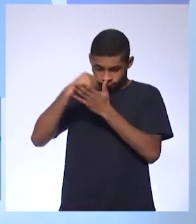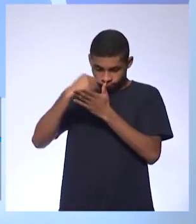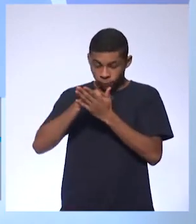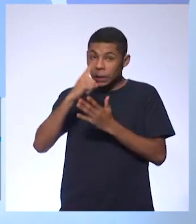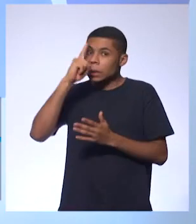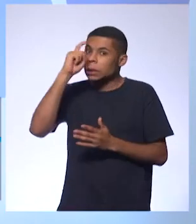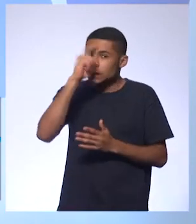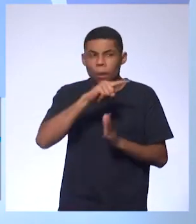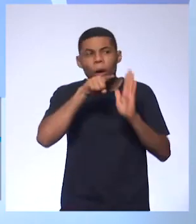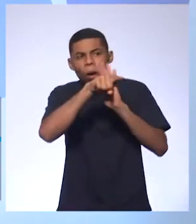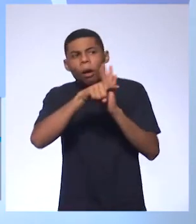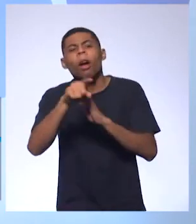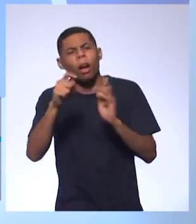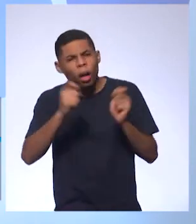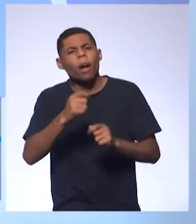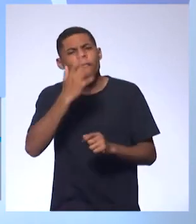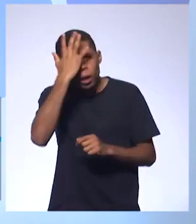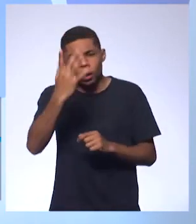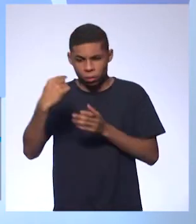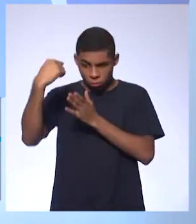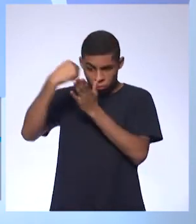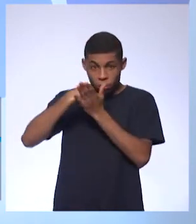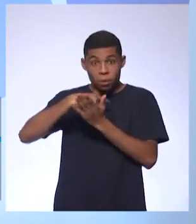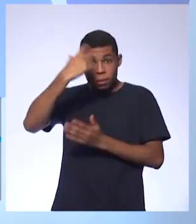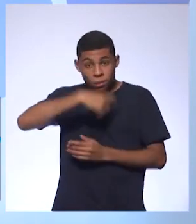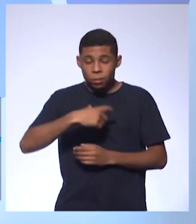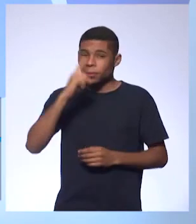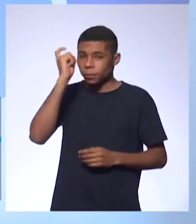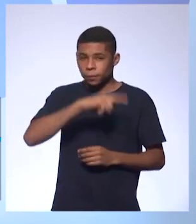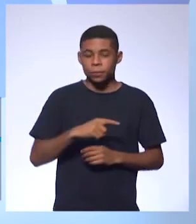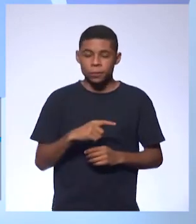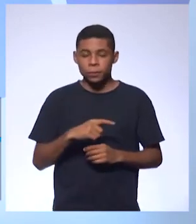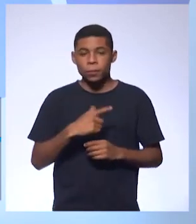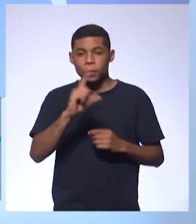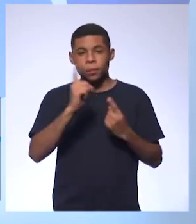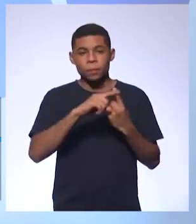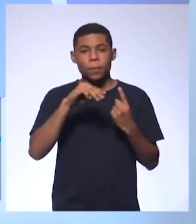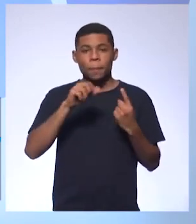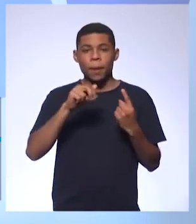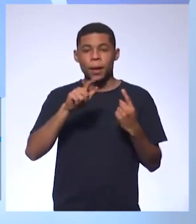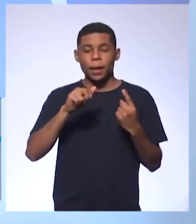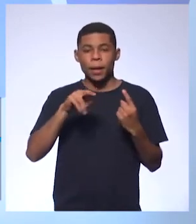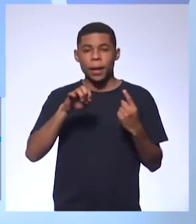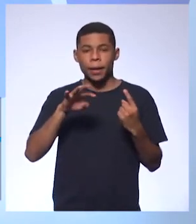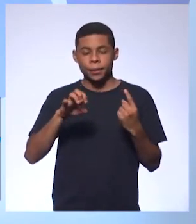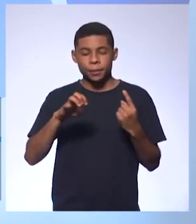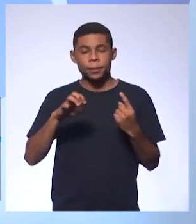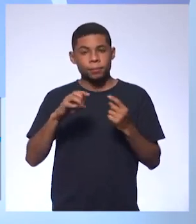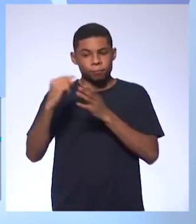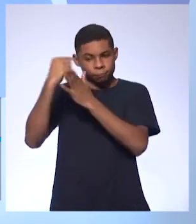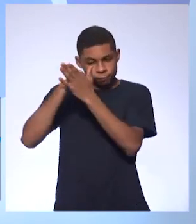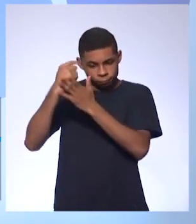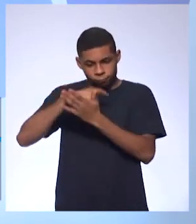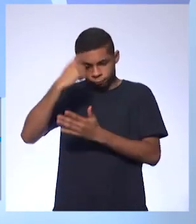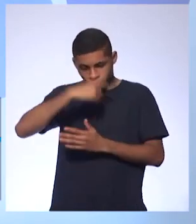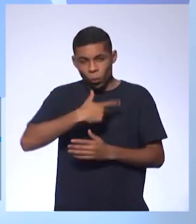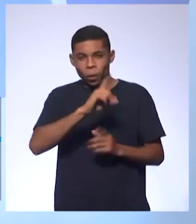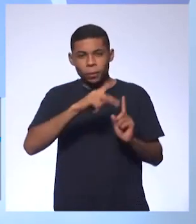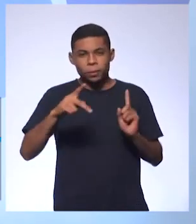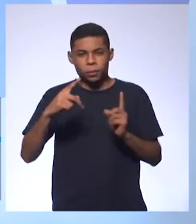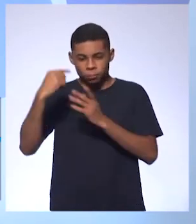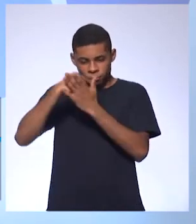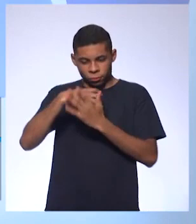outro. Professora Elise, senso crítico. Professora Margarete, fazer uma análise de si mesmo.